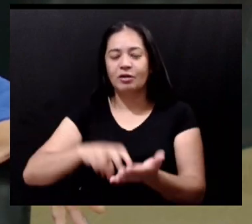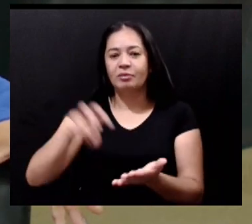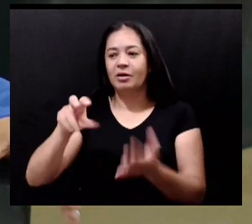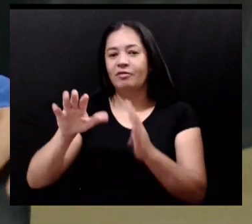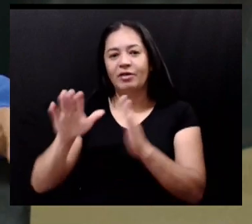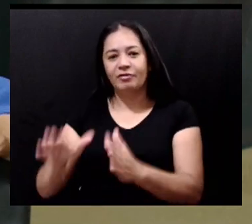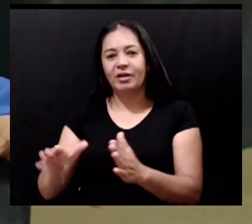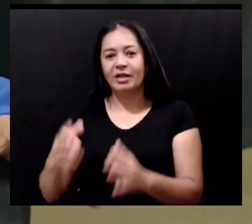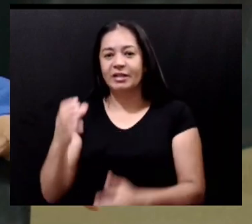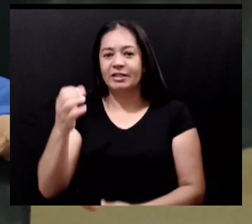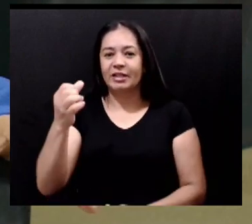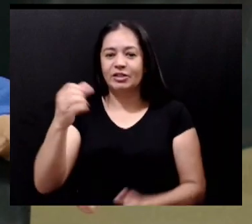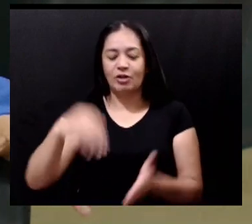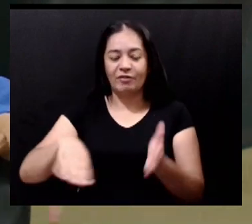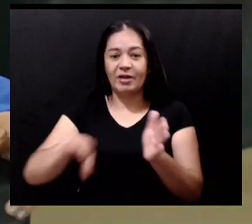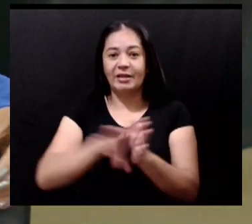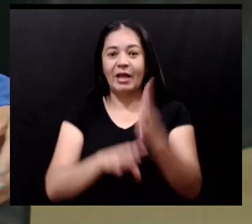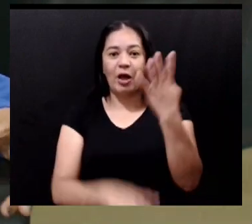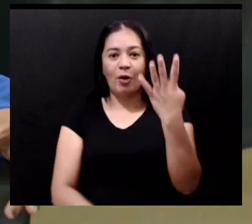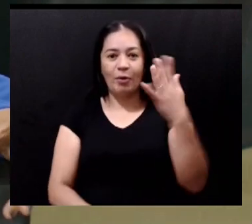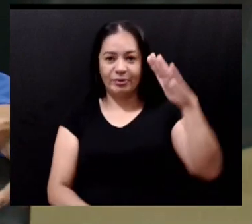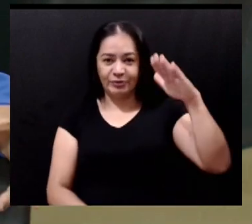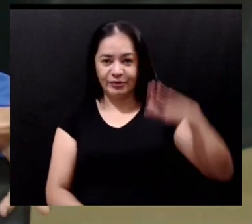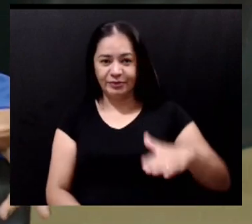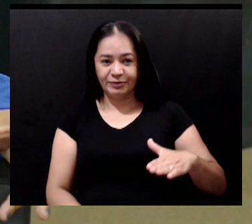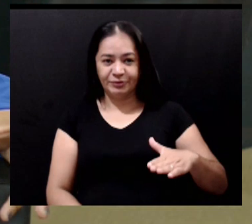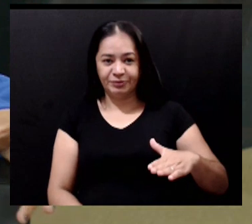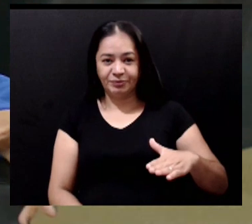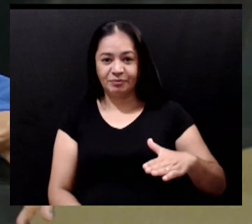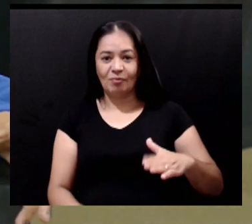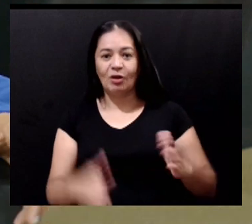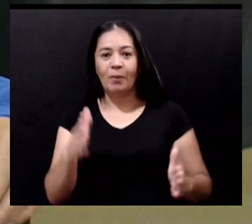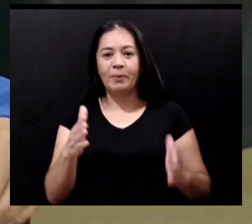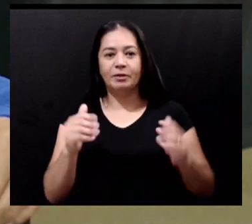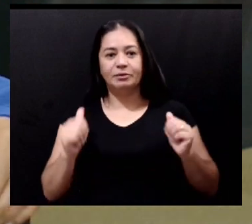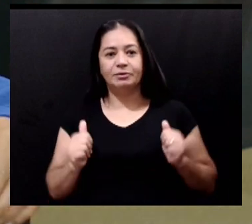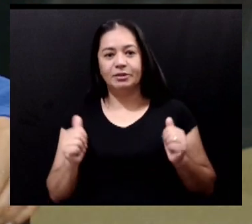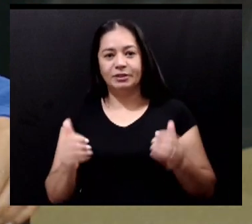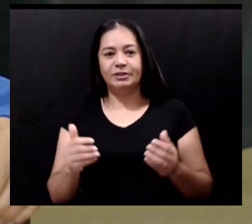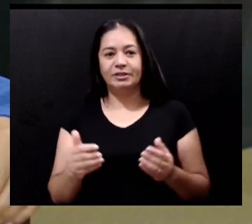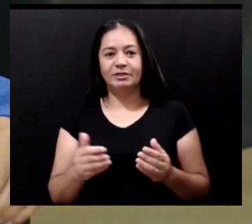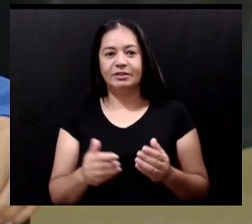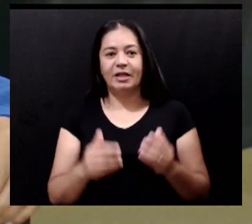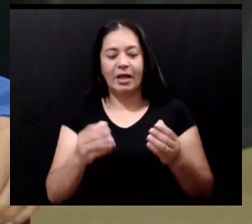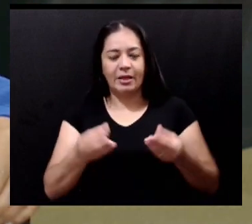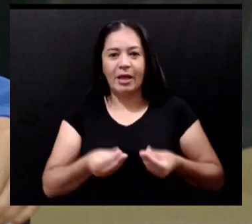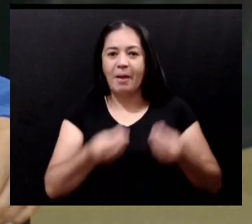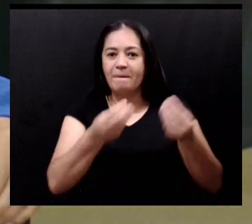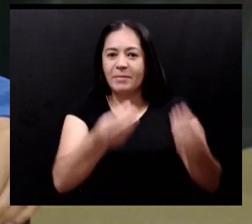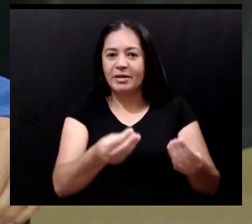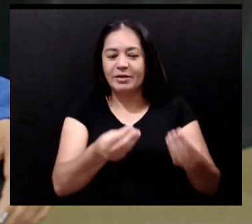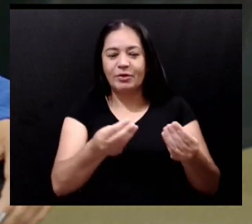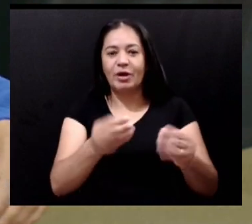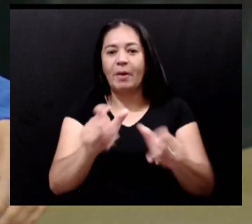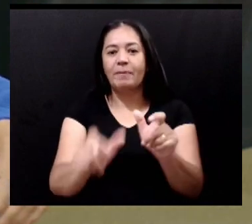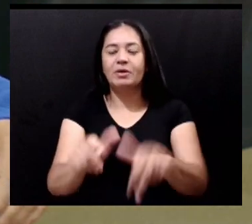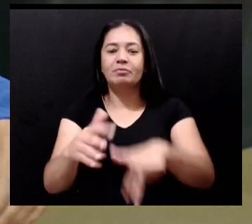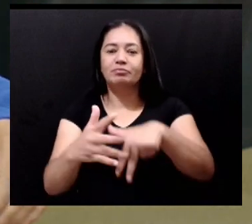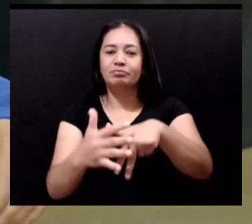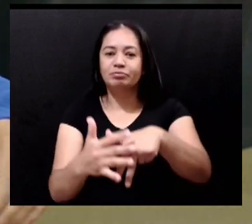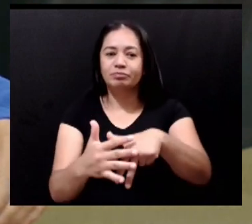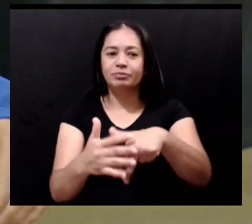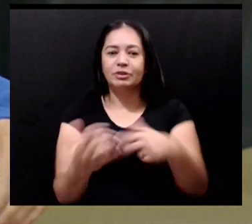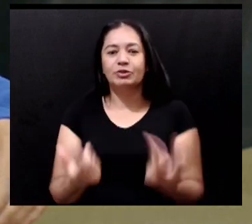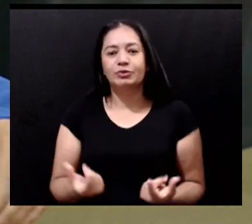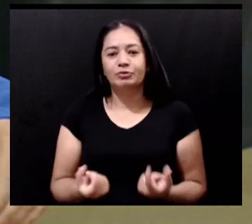da tarde. Durante a ação solidária, serão entregues perucas a pacientes em tratamento contra câncer, e também haverá corte